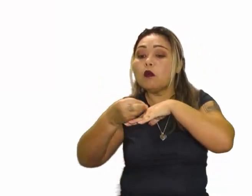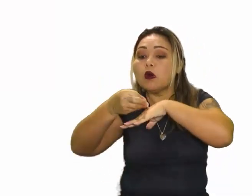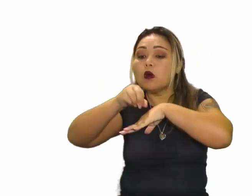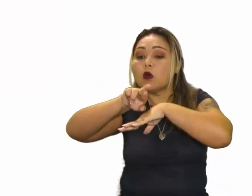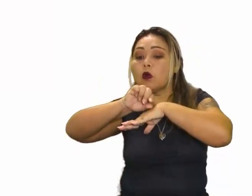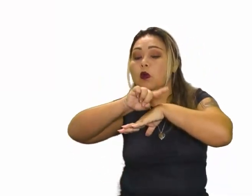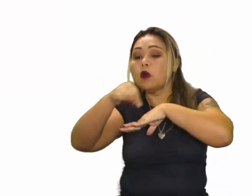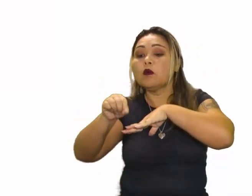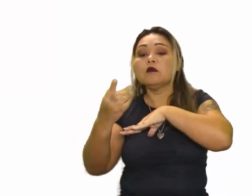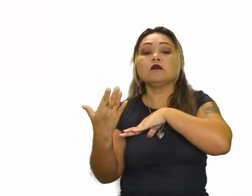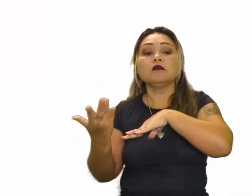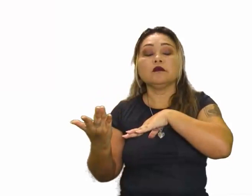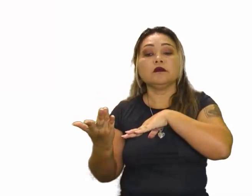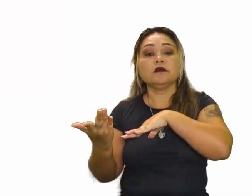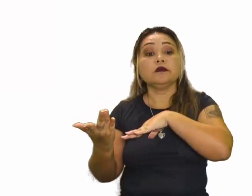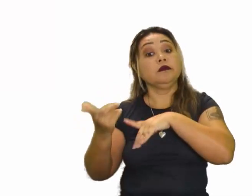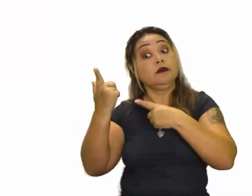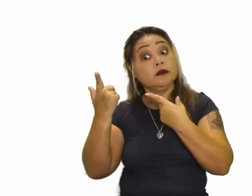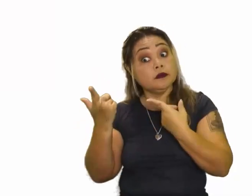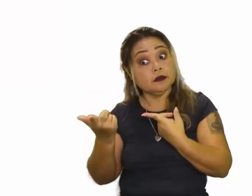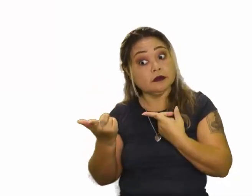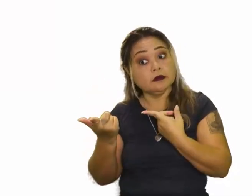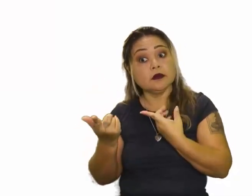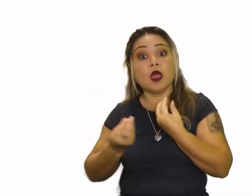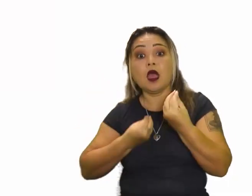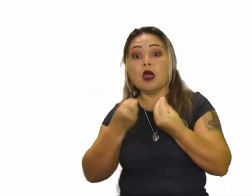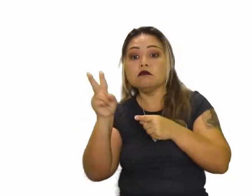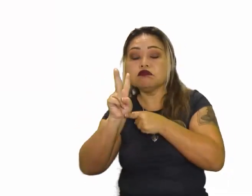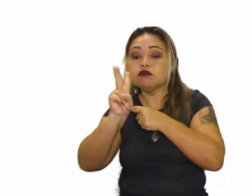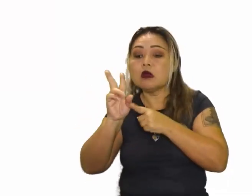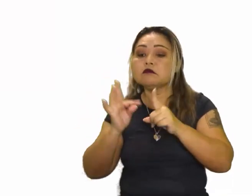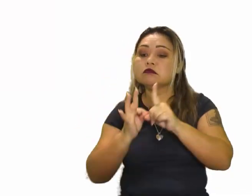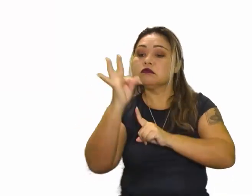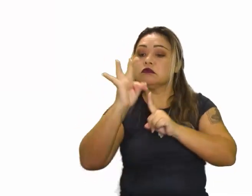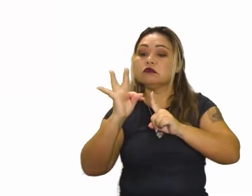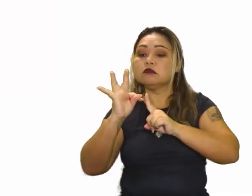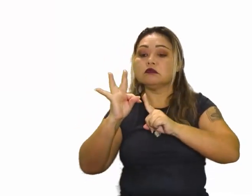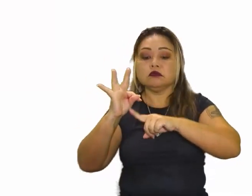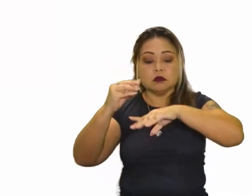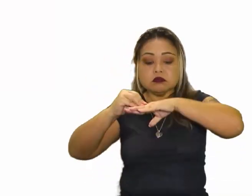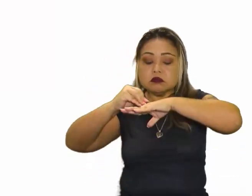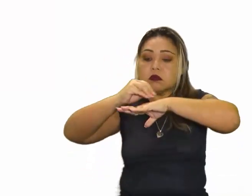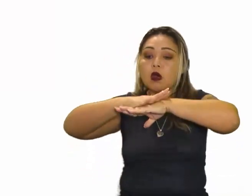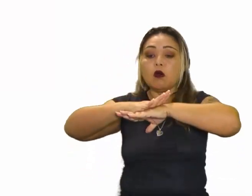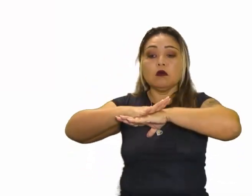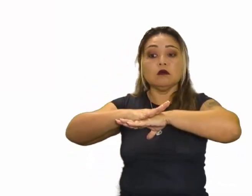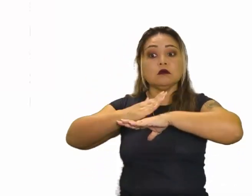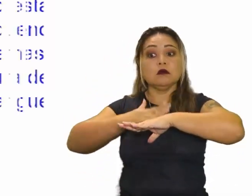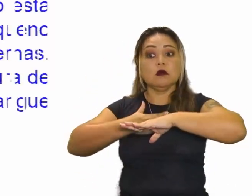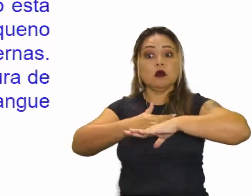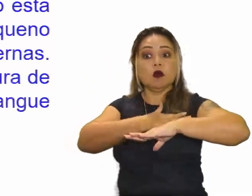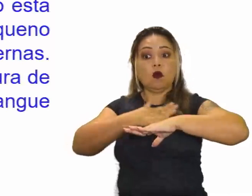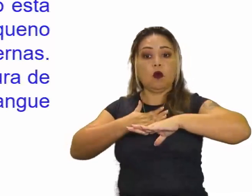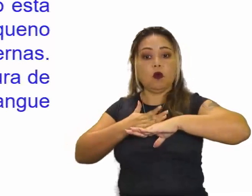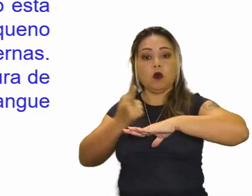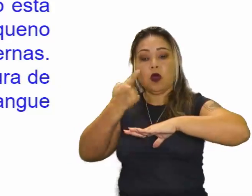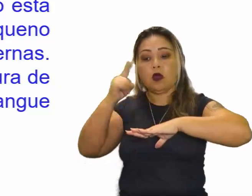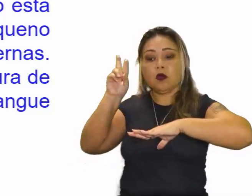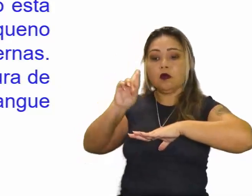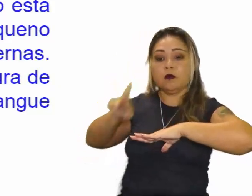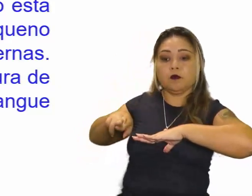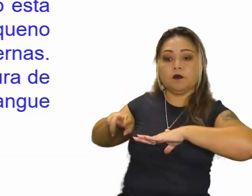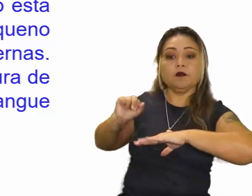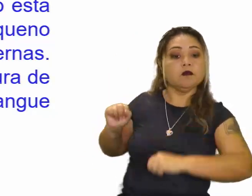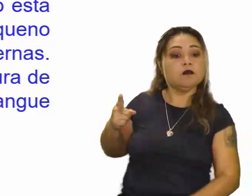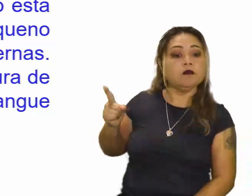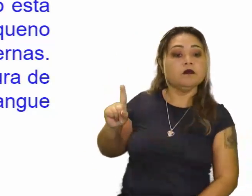ser classificada e enquanto a manutenção da temperatura corpórea, vamos lá ver a nossa